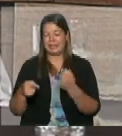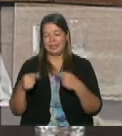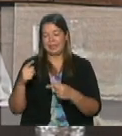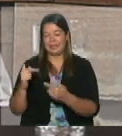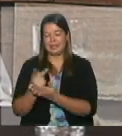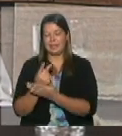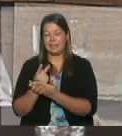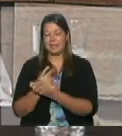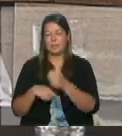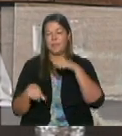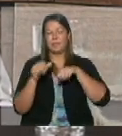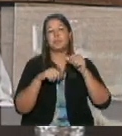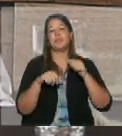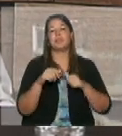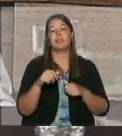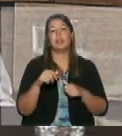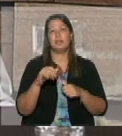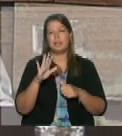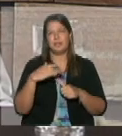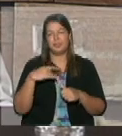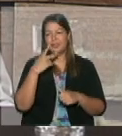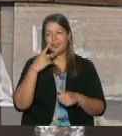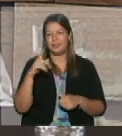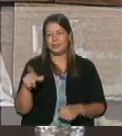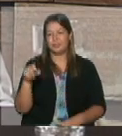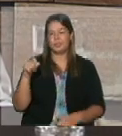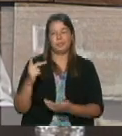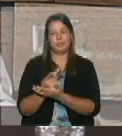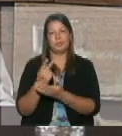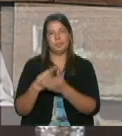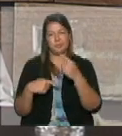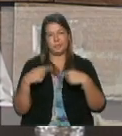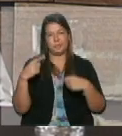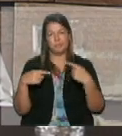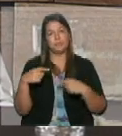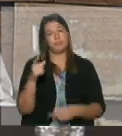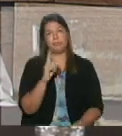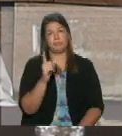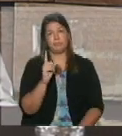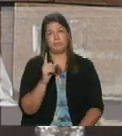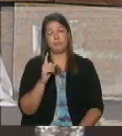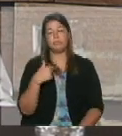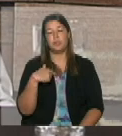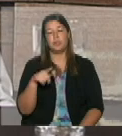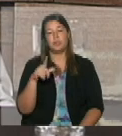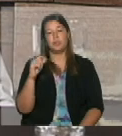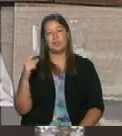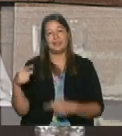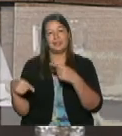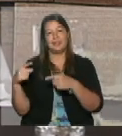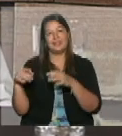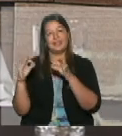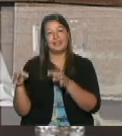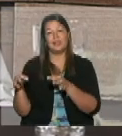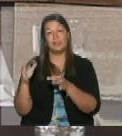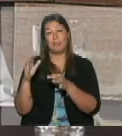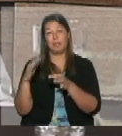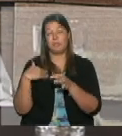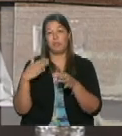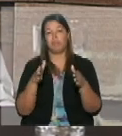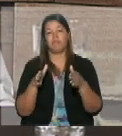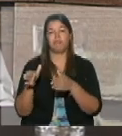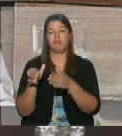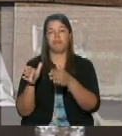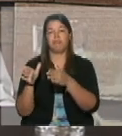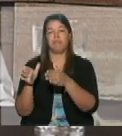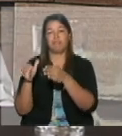sai, né? Eu falei, não, eu não fiz a opção errada. Eu repito, eu fiz a opção certa, mas o meu caminho era até ali. Eu